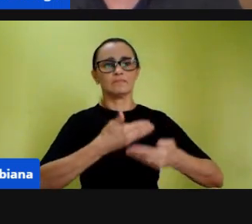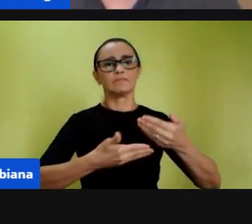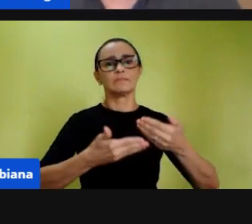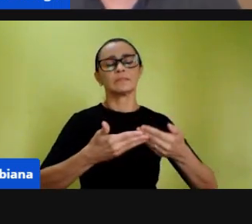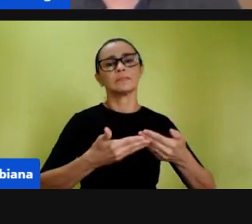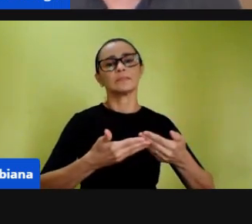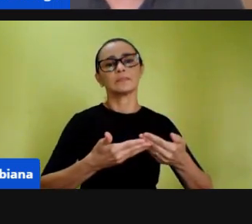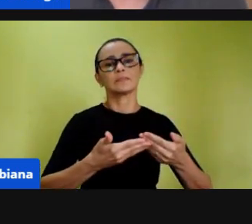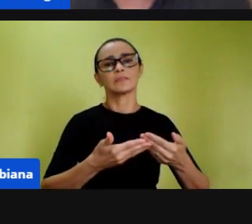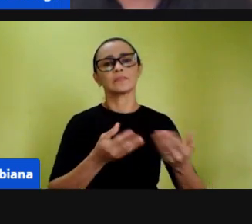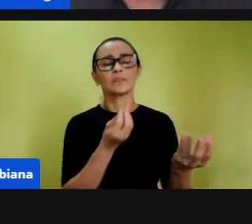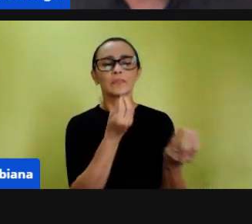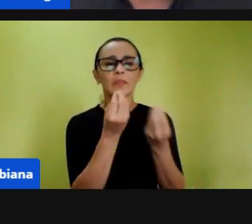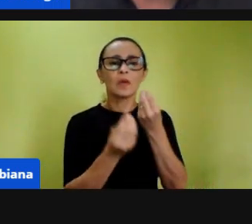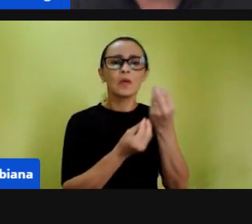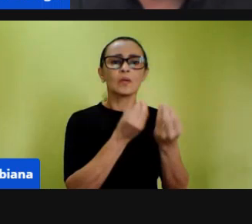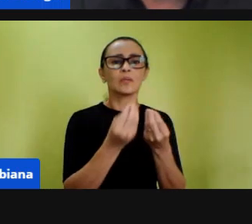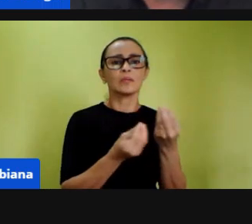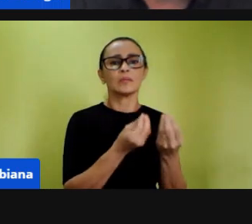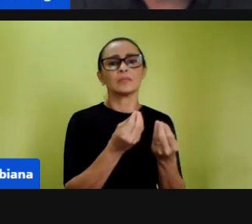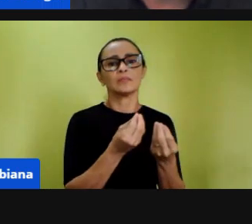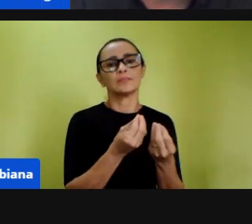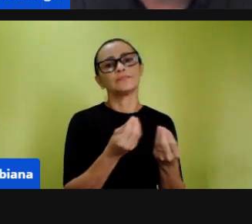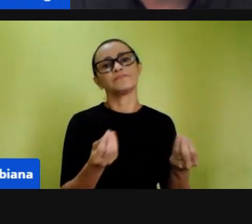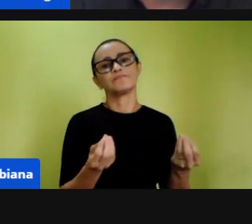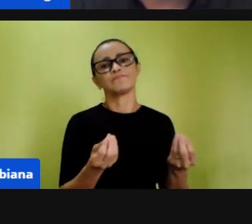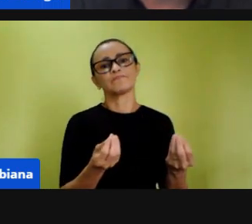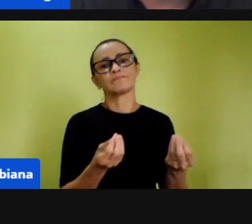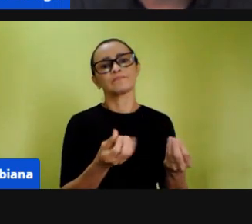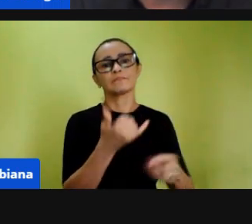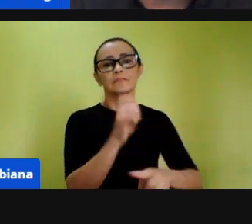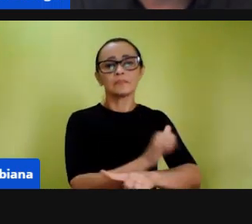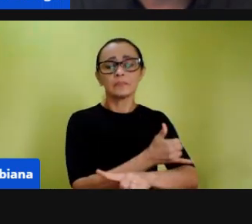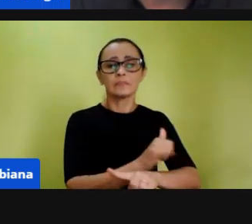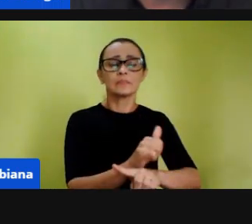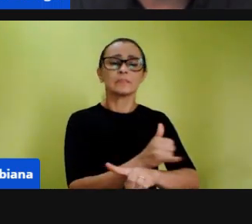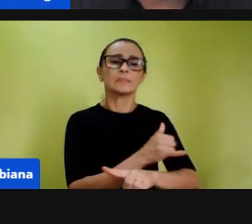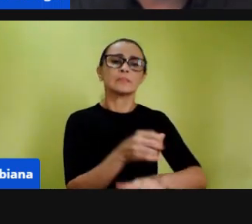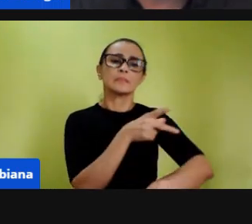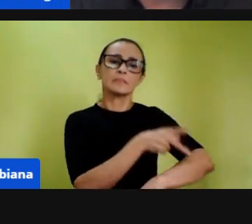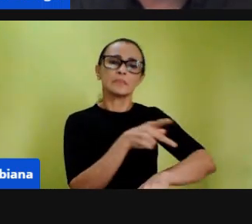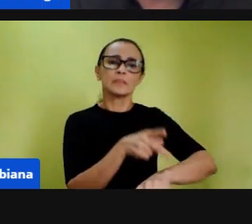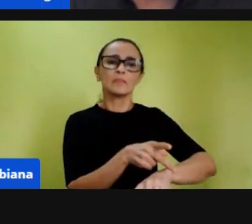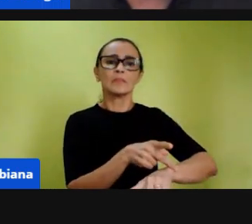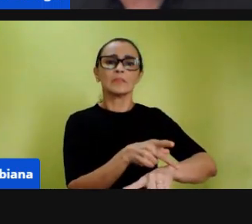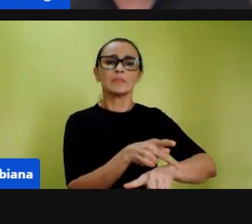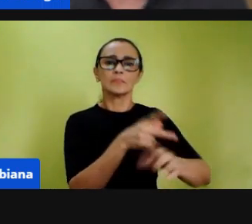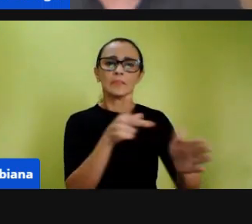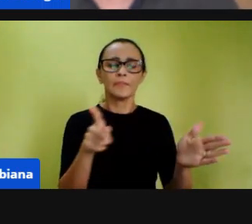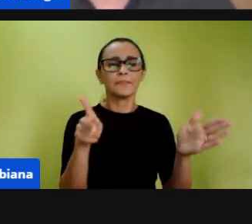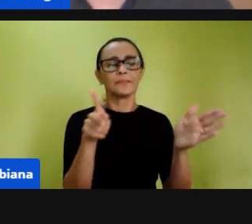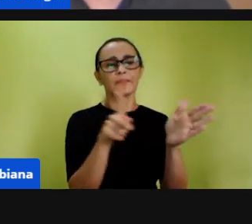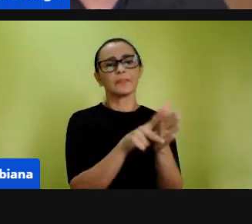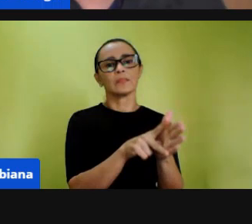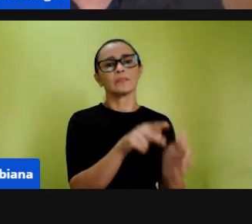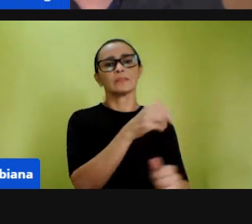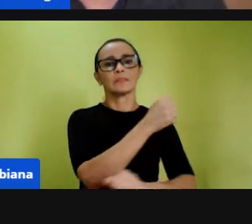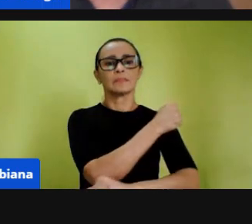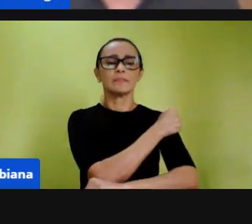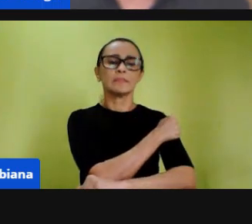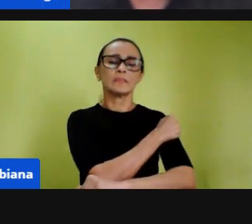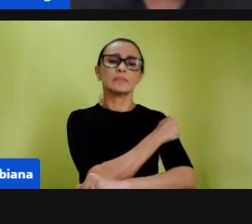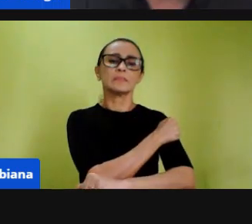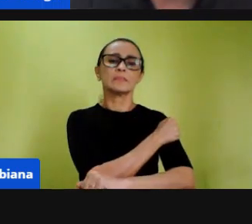uma ferramenta, né, pedagógica adequada àquela realidade, para que esse aluno ele se